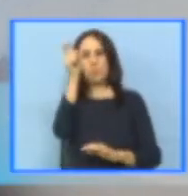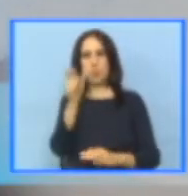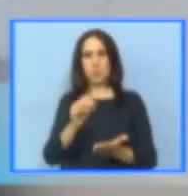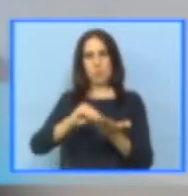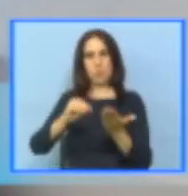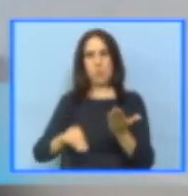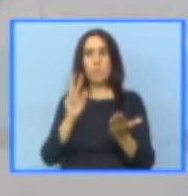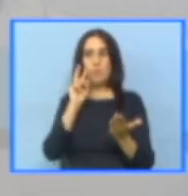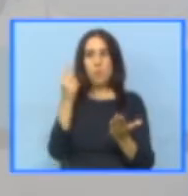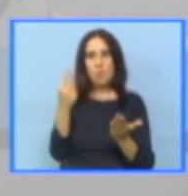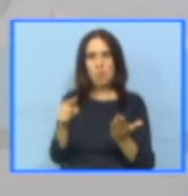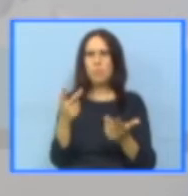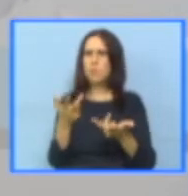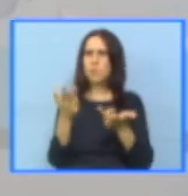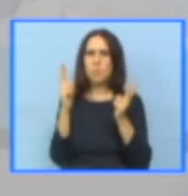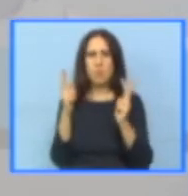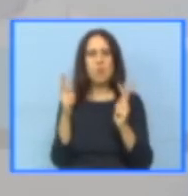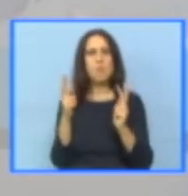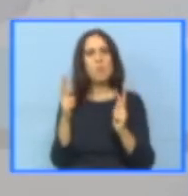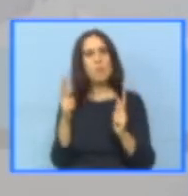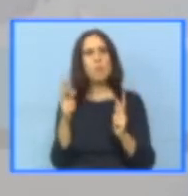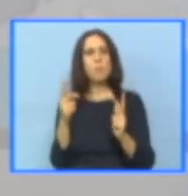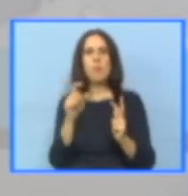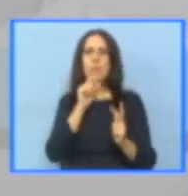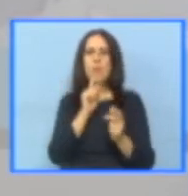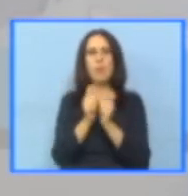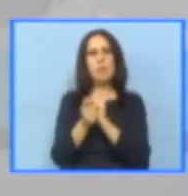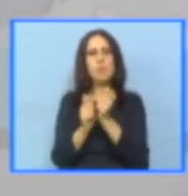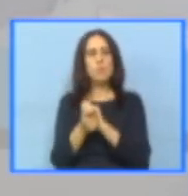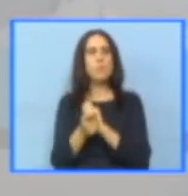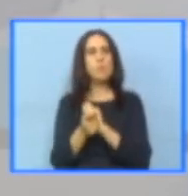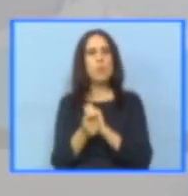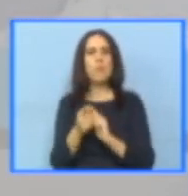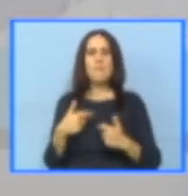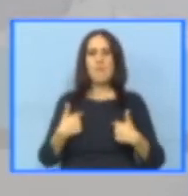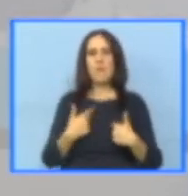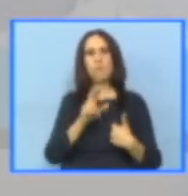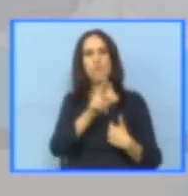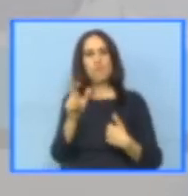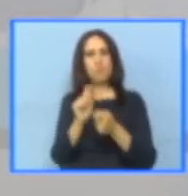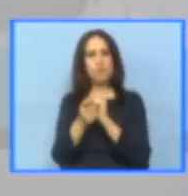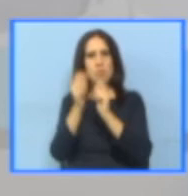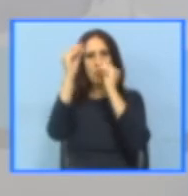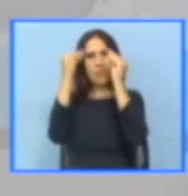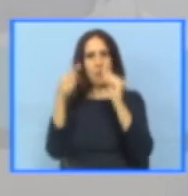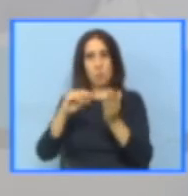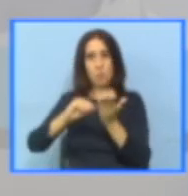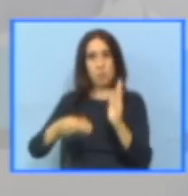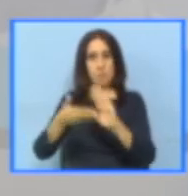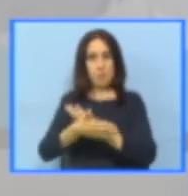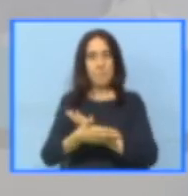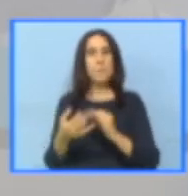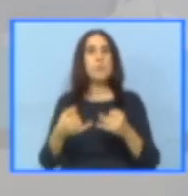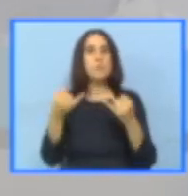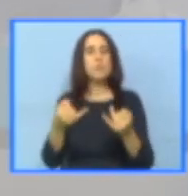porque tem esses valores, porque é disponível, porque tem a capacidade de adaptação, porque tem o multitask, a capacidade de multitask, mas depois, de repente,